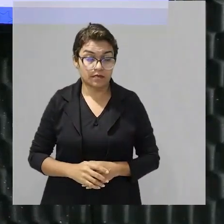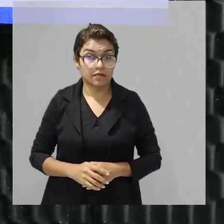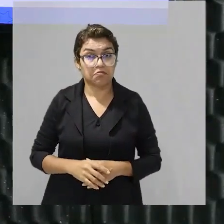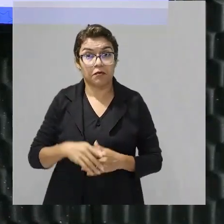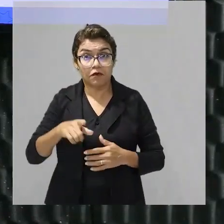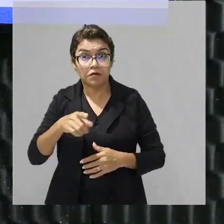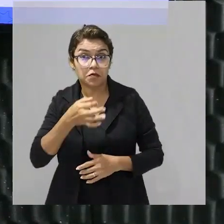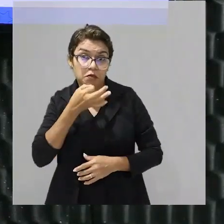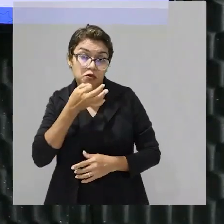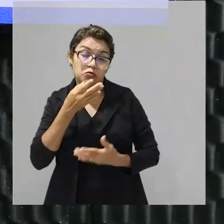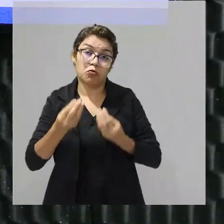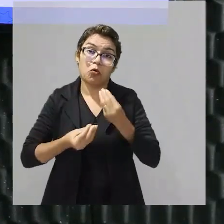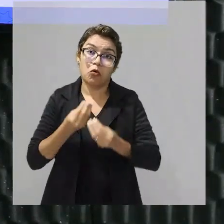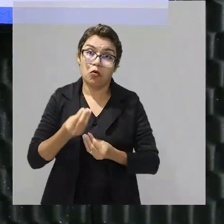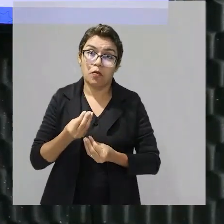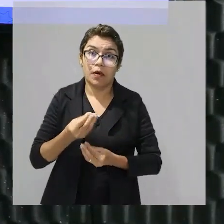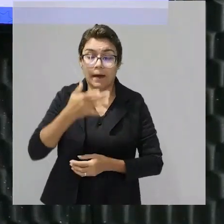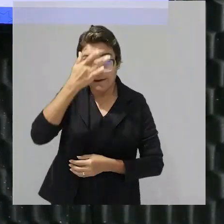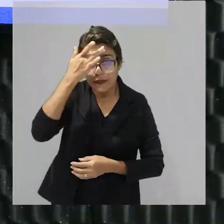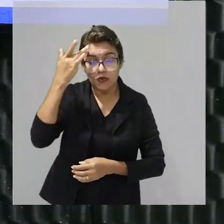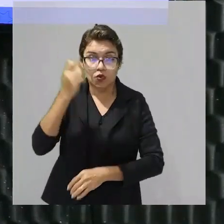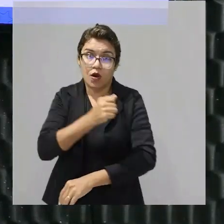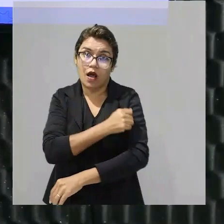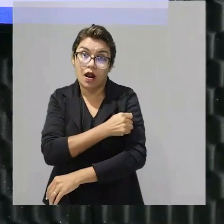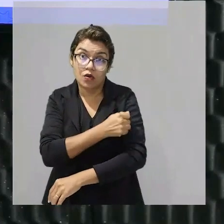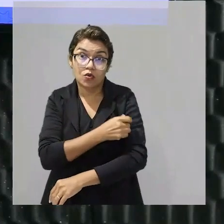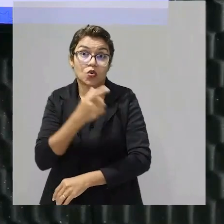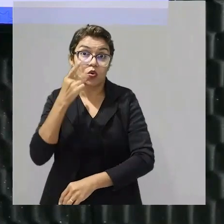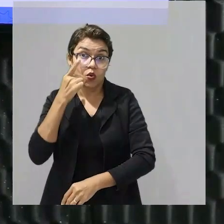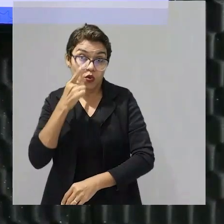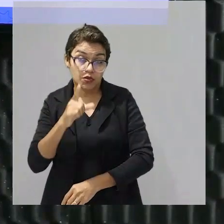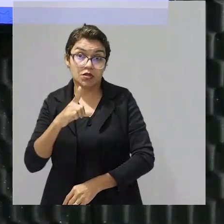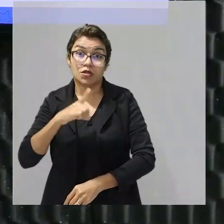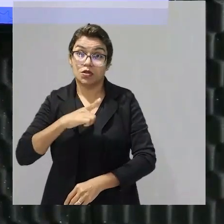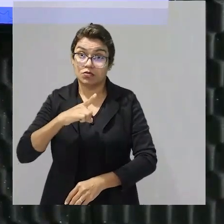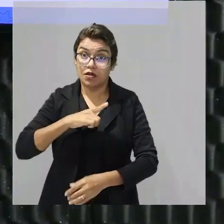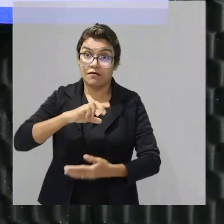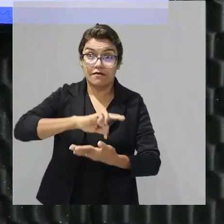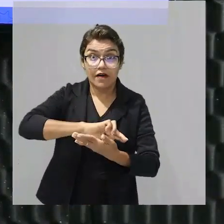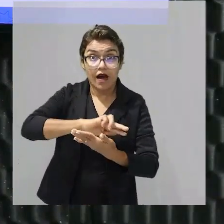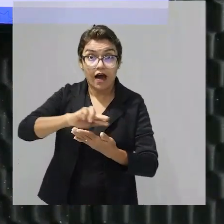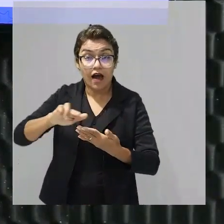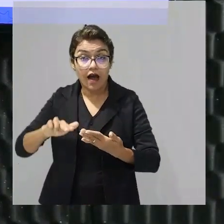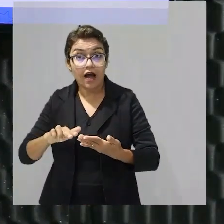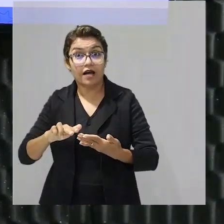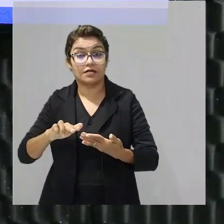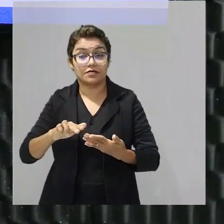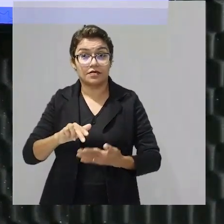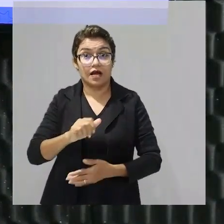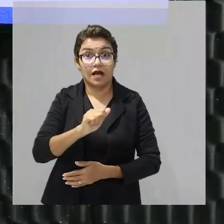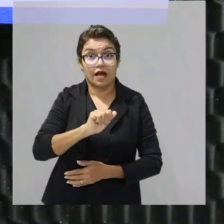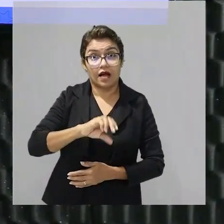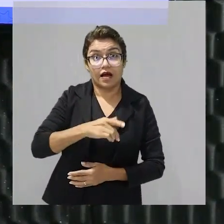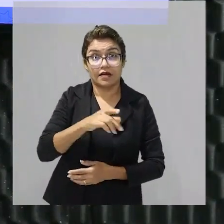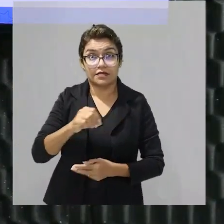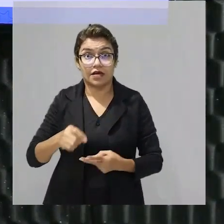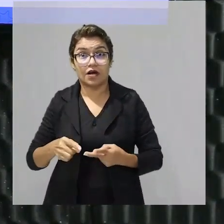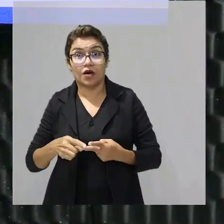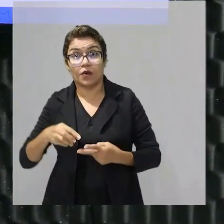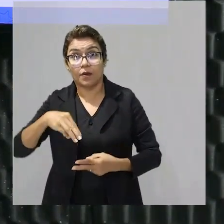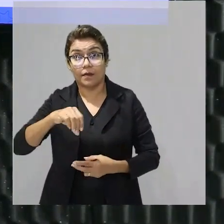jornais, livros e sites confiáveis, com a finalidade de criar uma população com grande senso